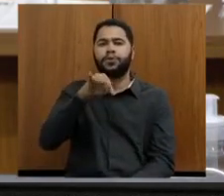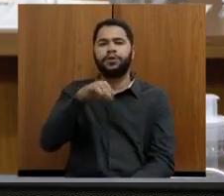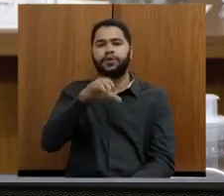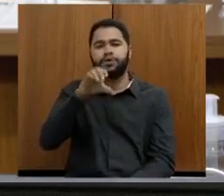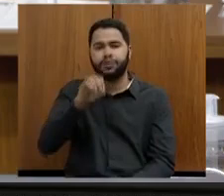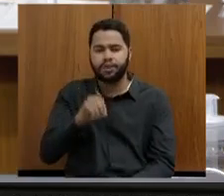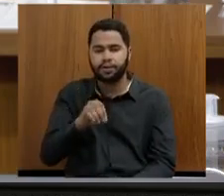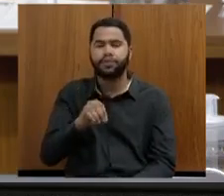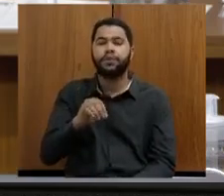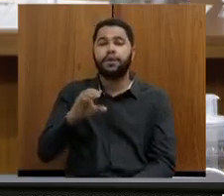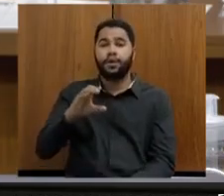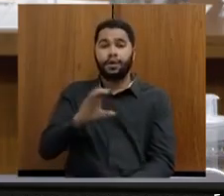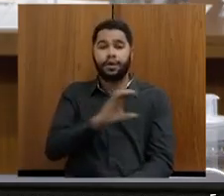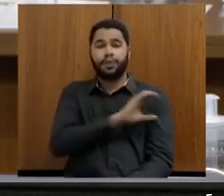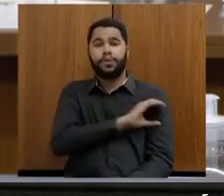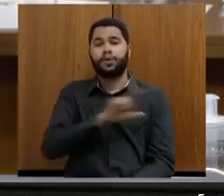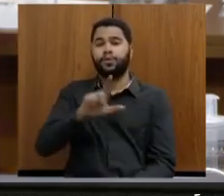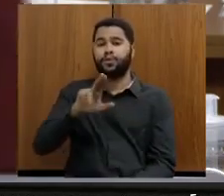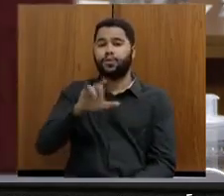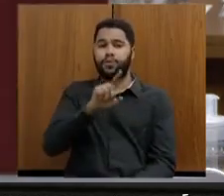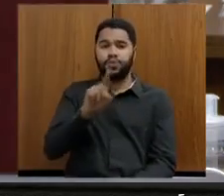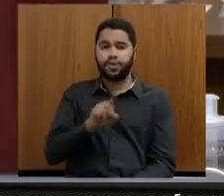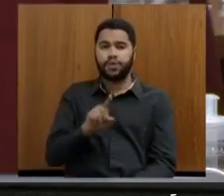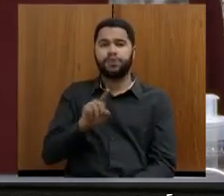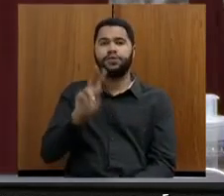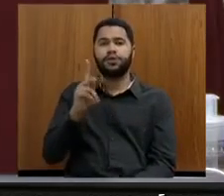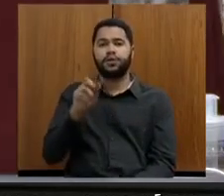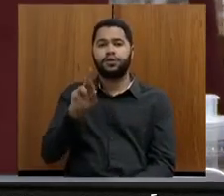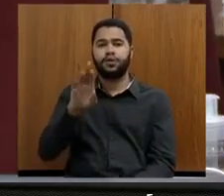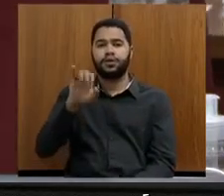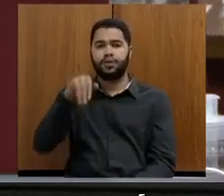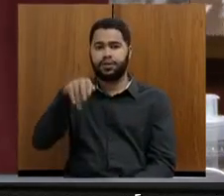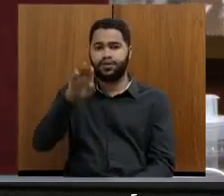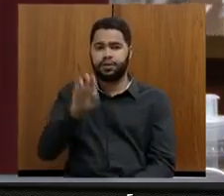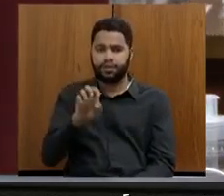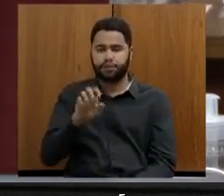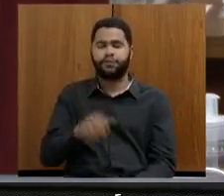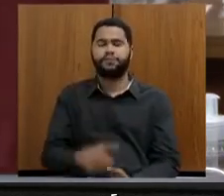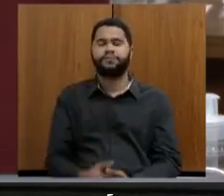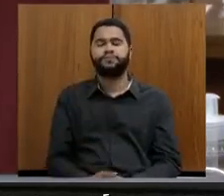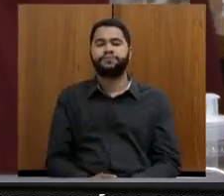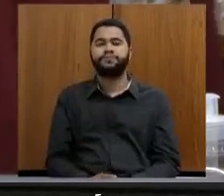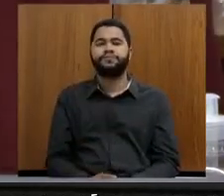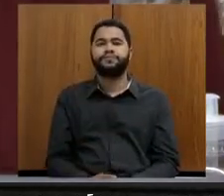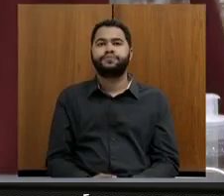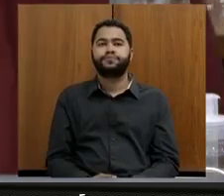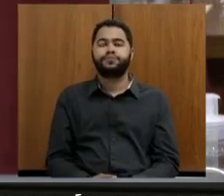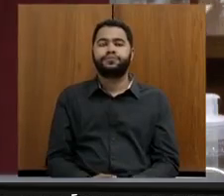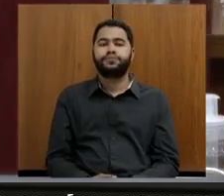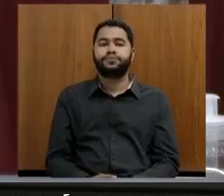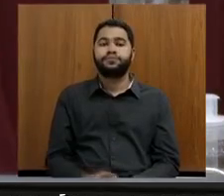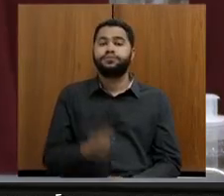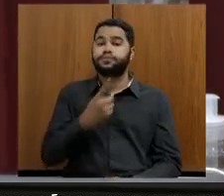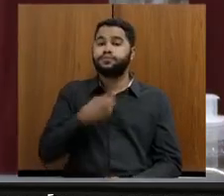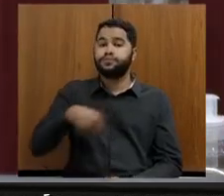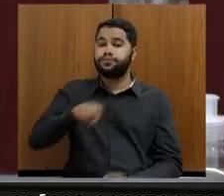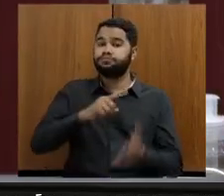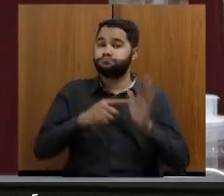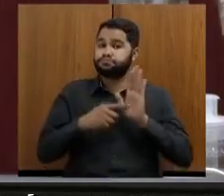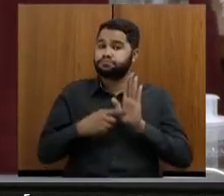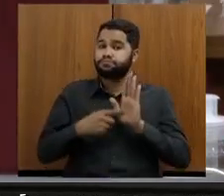Capitão Luiz Henrique e comprimento também o senhor Samir da Secretaria de Estado nossa